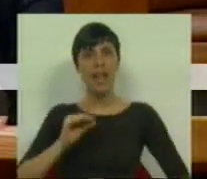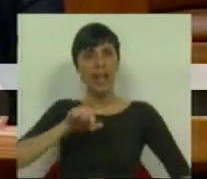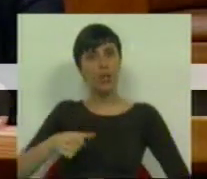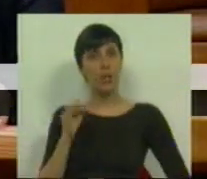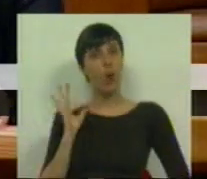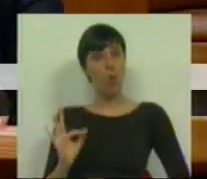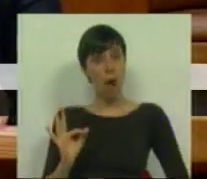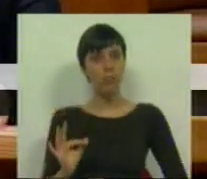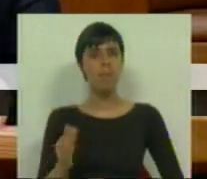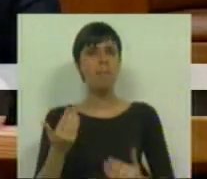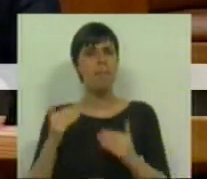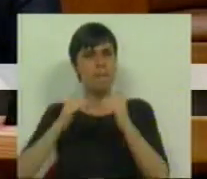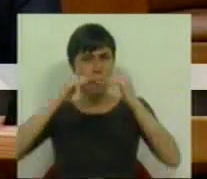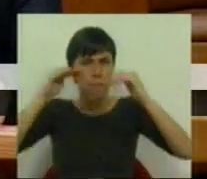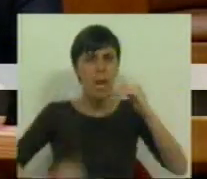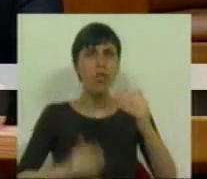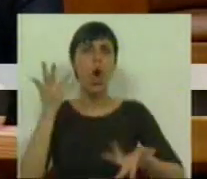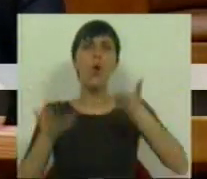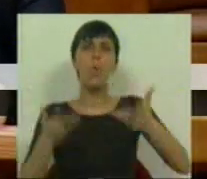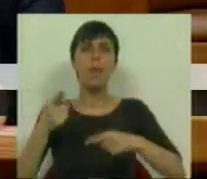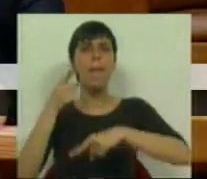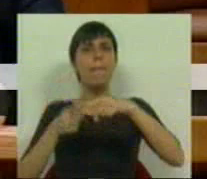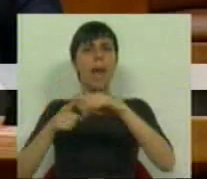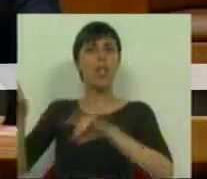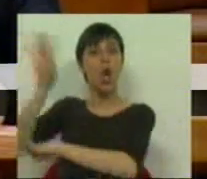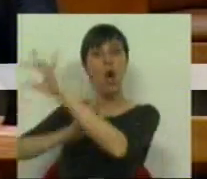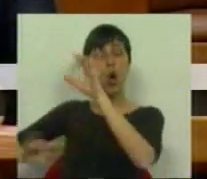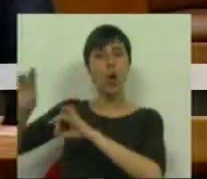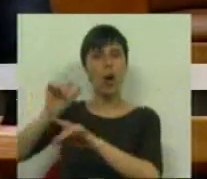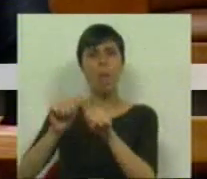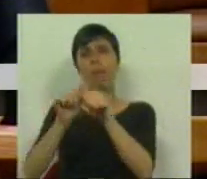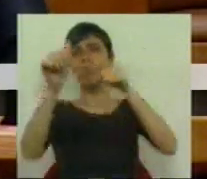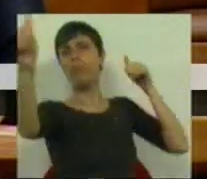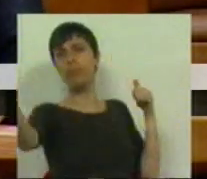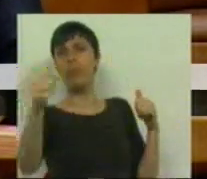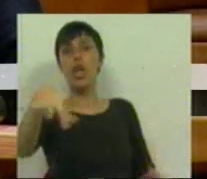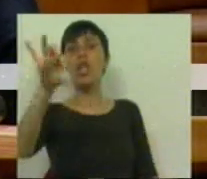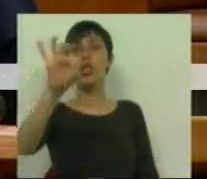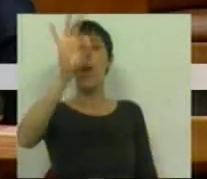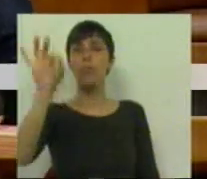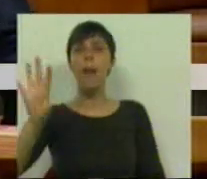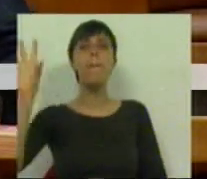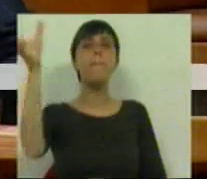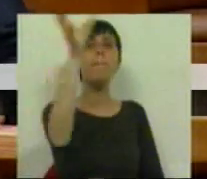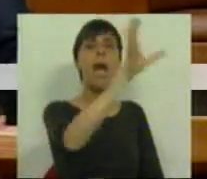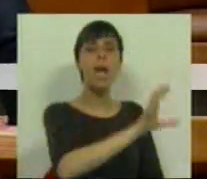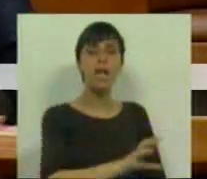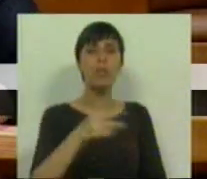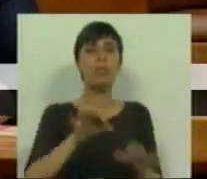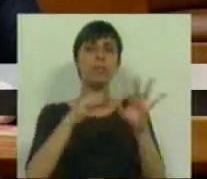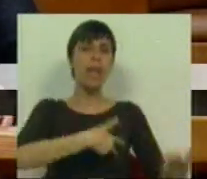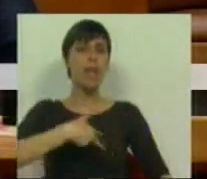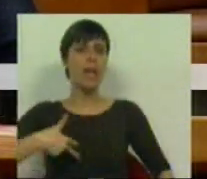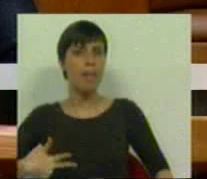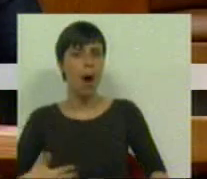10,4%, muito abaixo da média europeia e a léguas dos 18% dos países como a